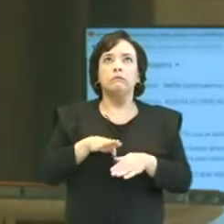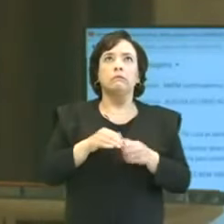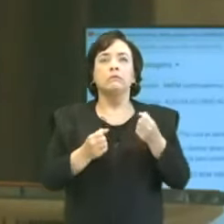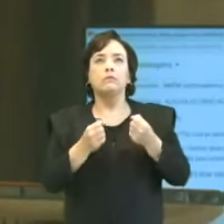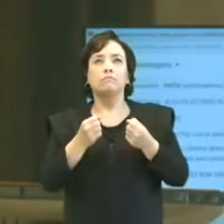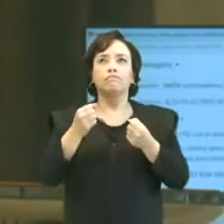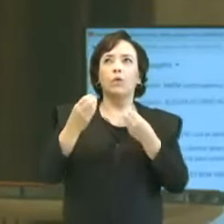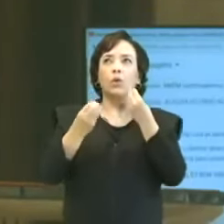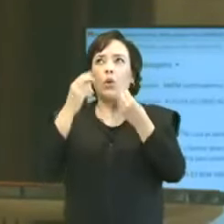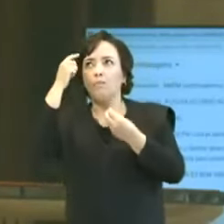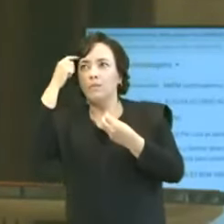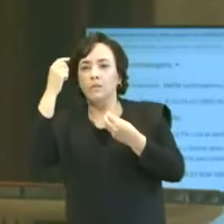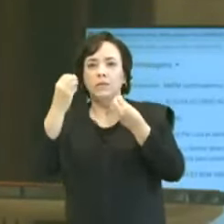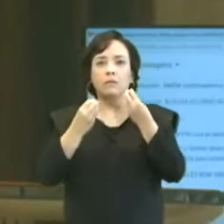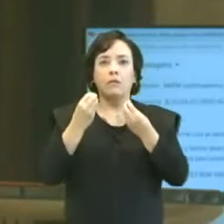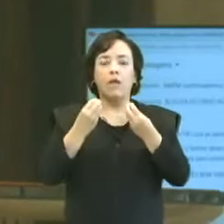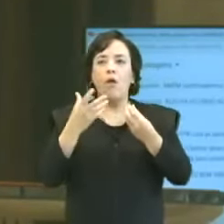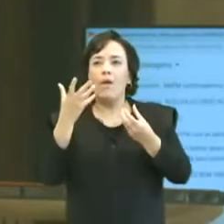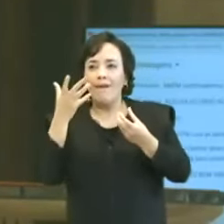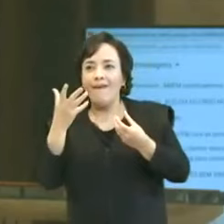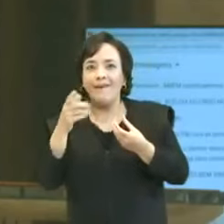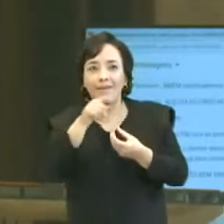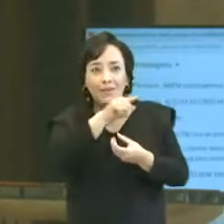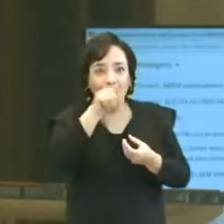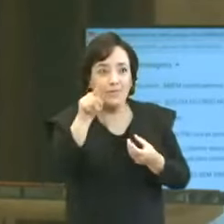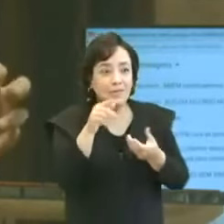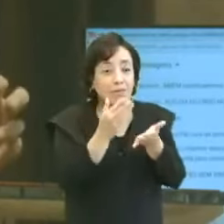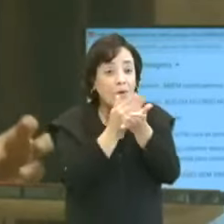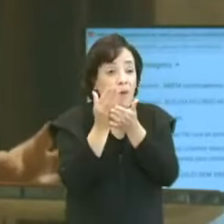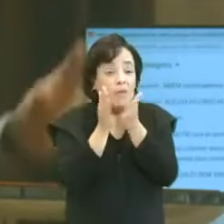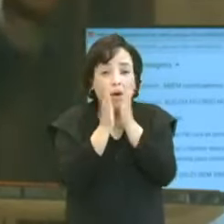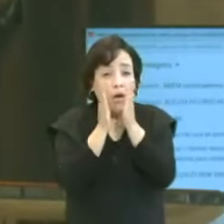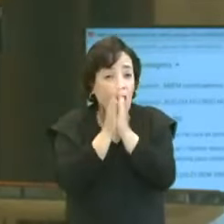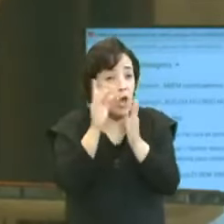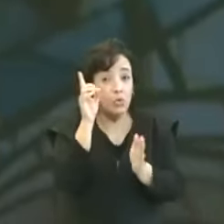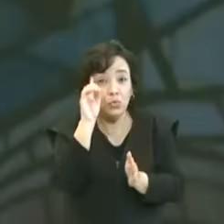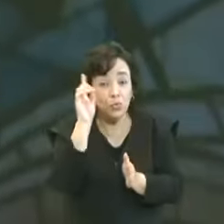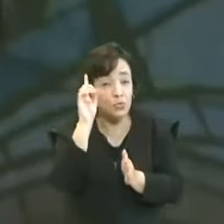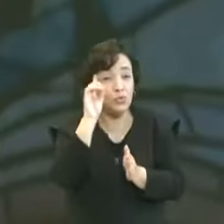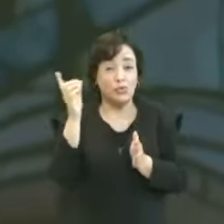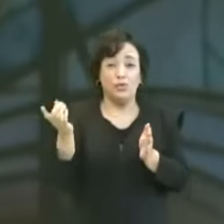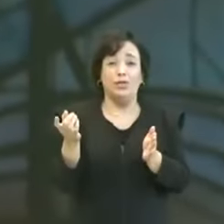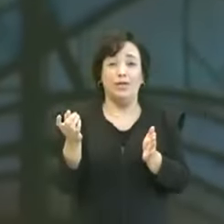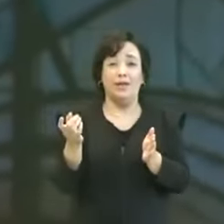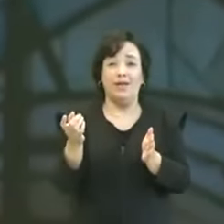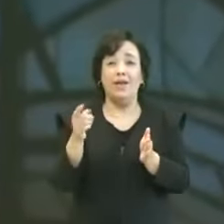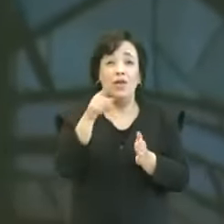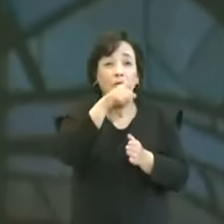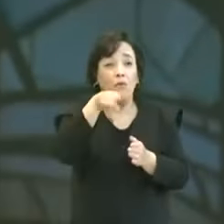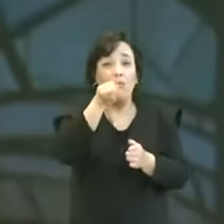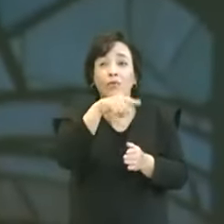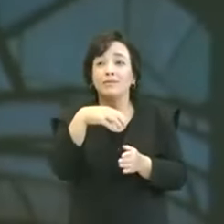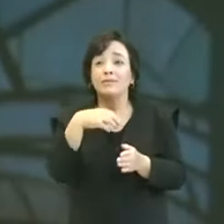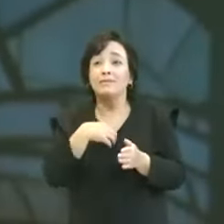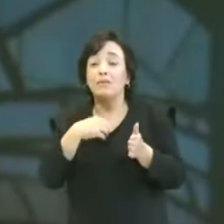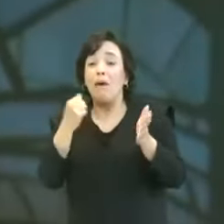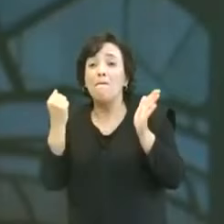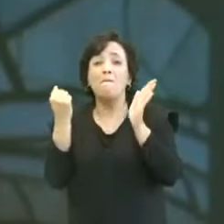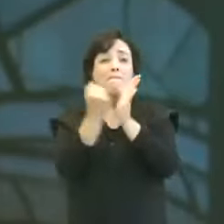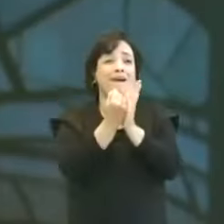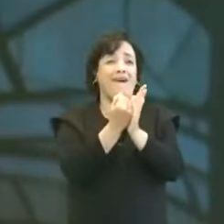hoje pessoas comecem a orar todos os dias. Como eu quero que a partir de hoje o Senhor marque a vida dos meus